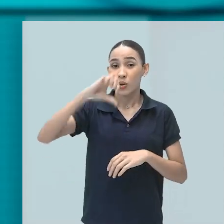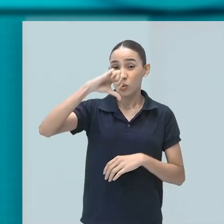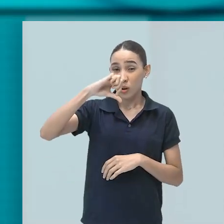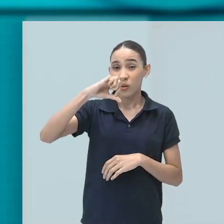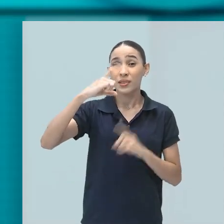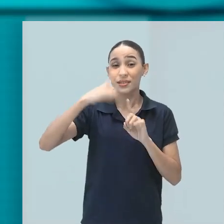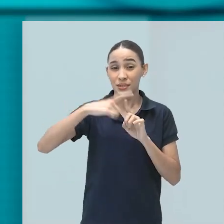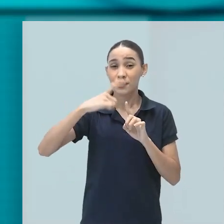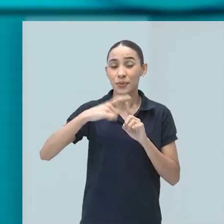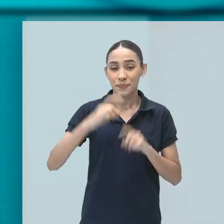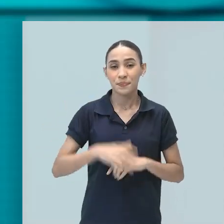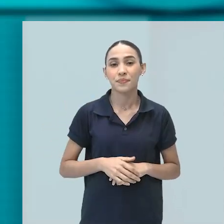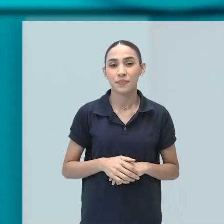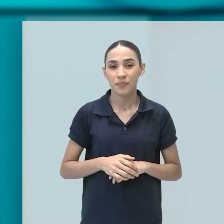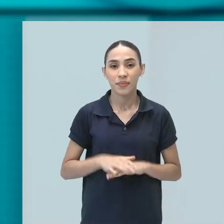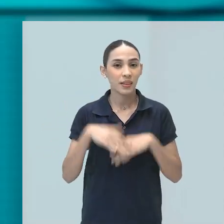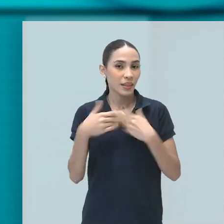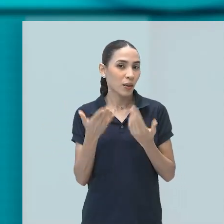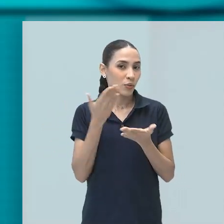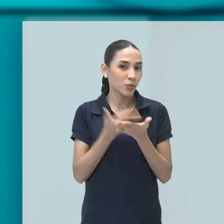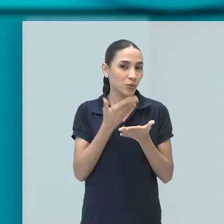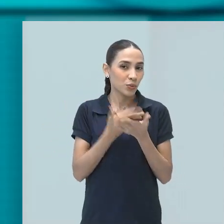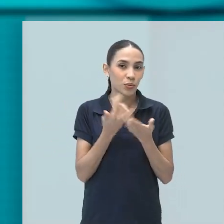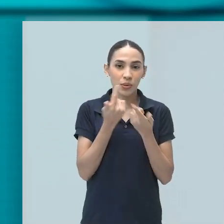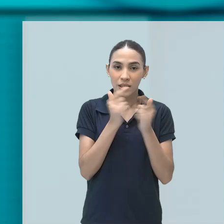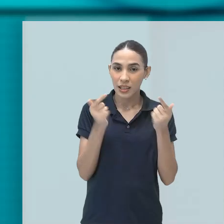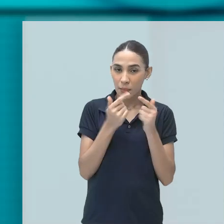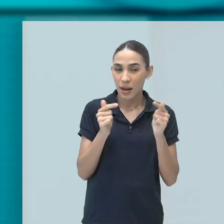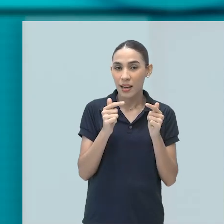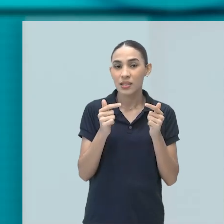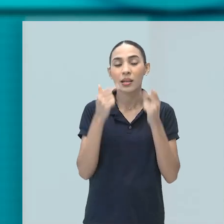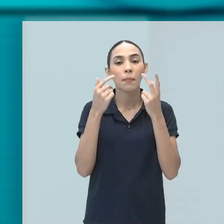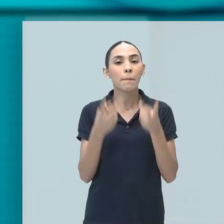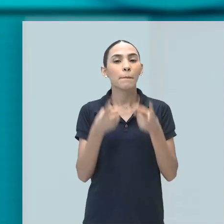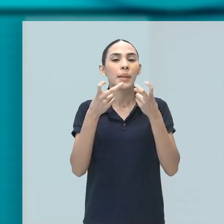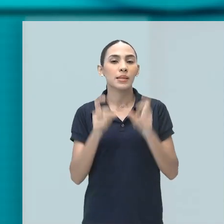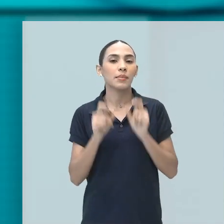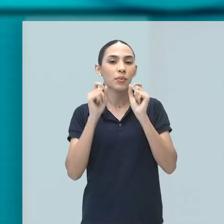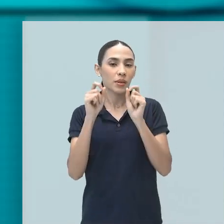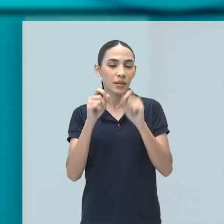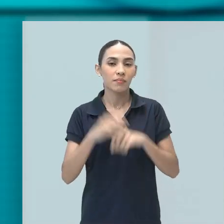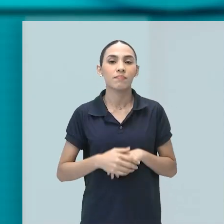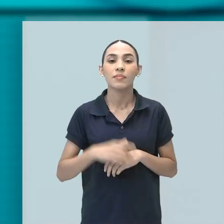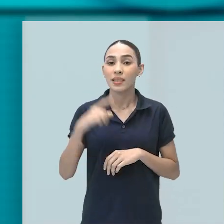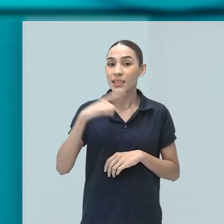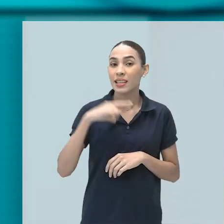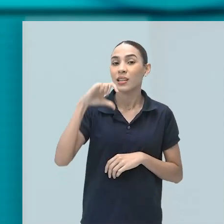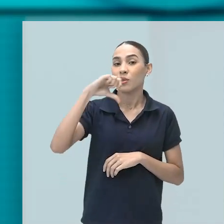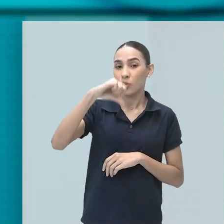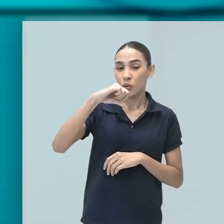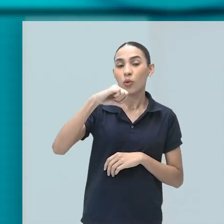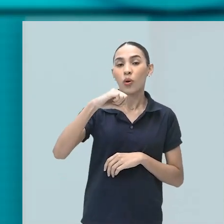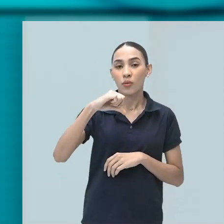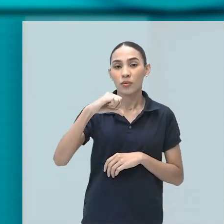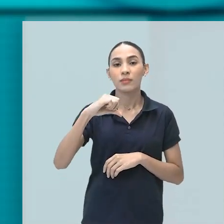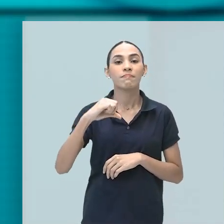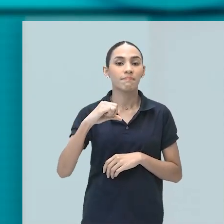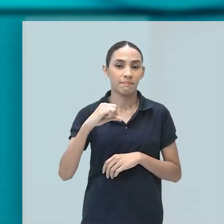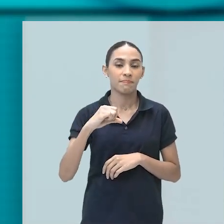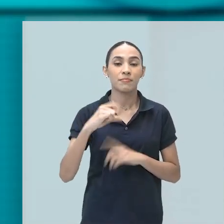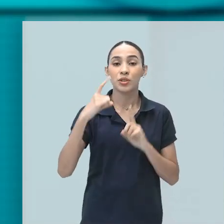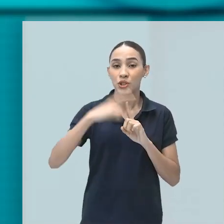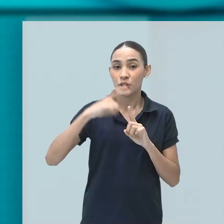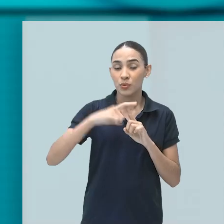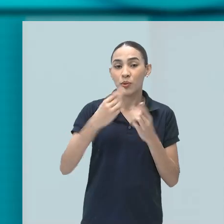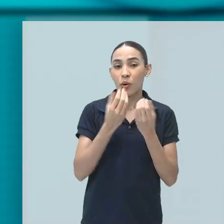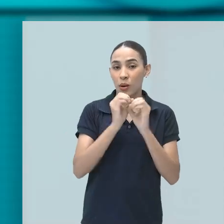tipos, é isto mesmo. Então, o estudo da gramática observou que existem aí 9 circunstâncias que